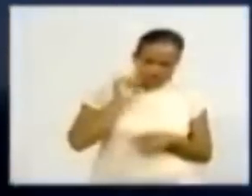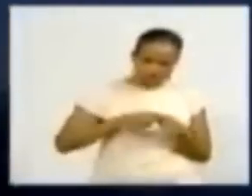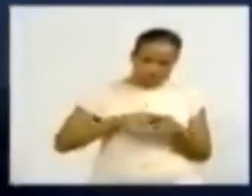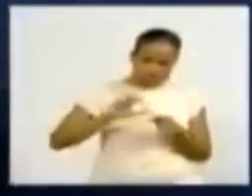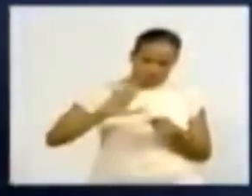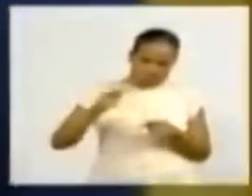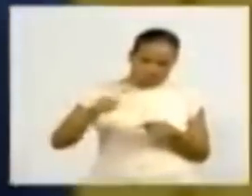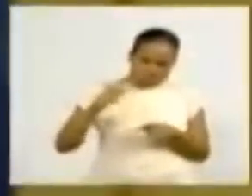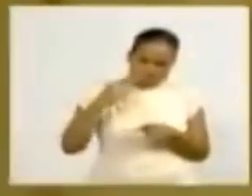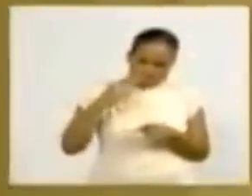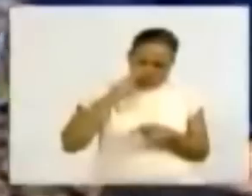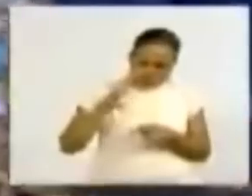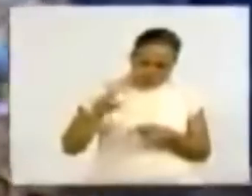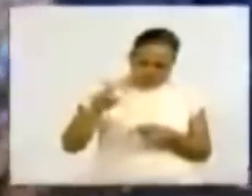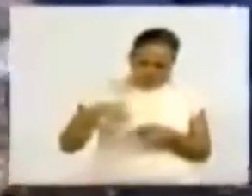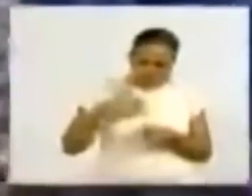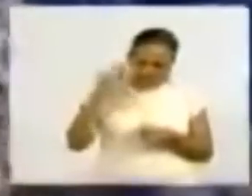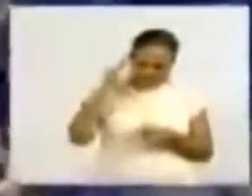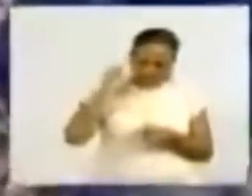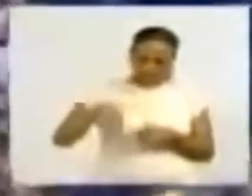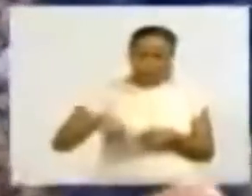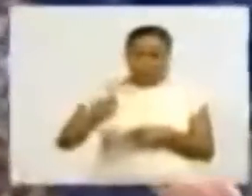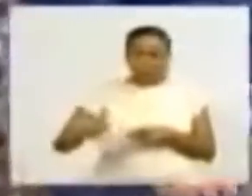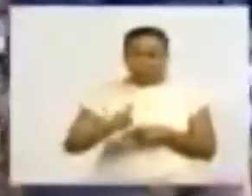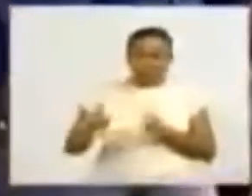Porque quando eu vi a silhueta, eu sabia que era ele.